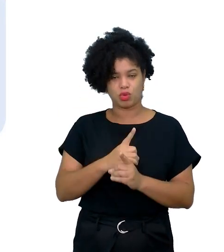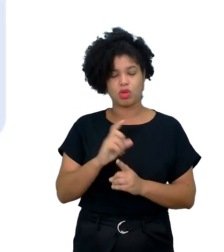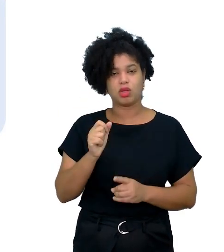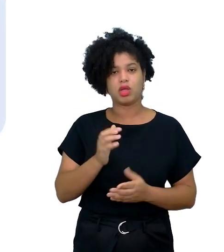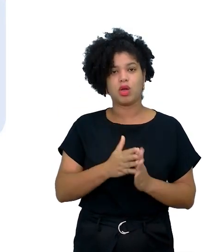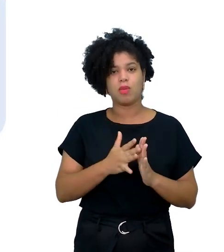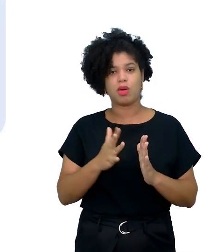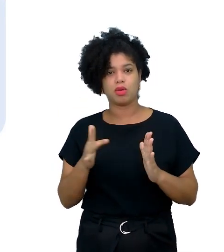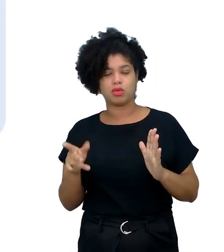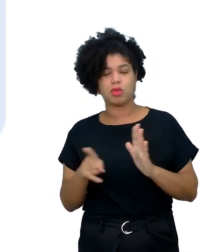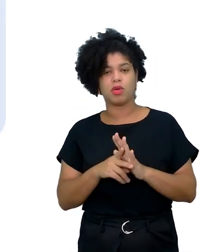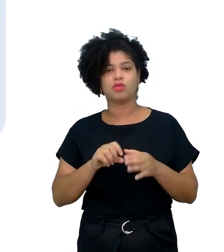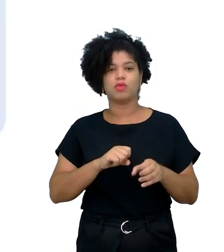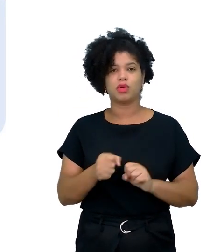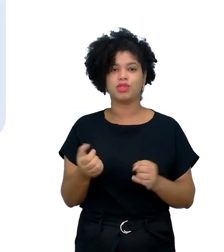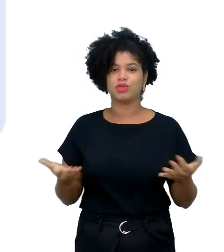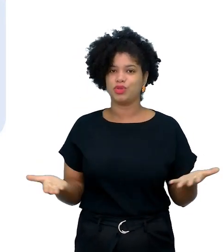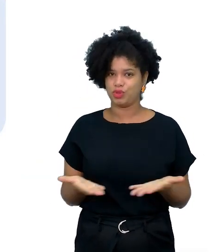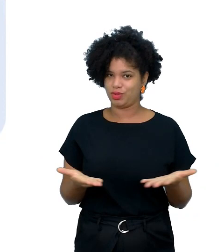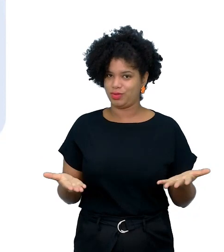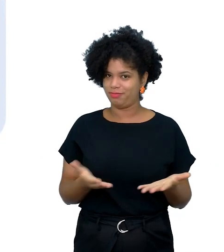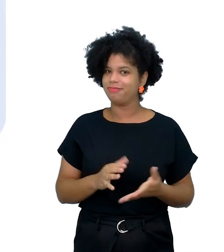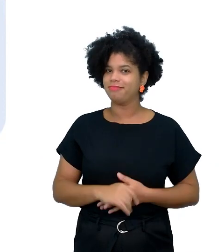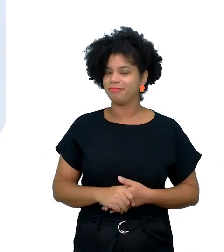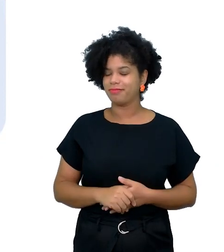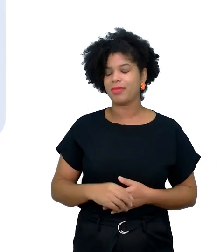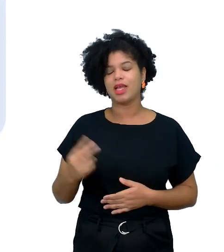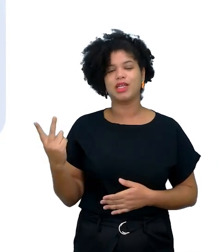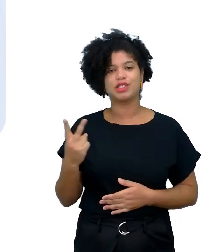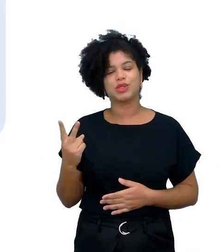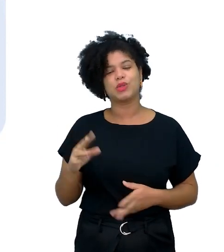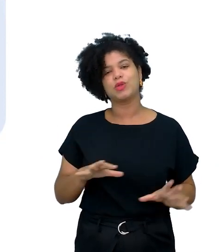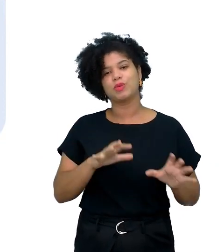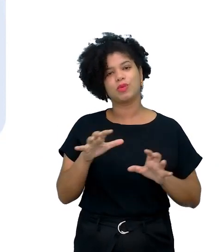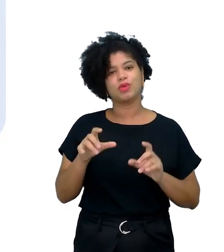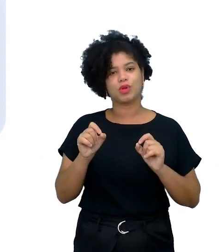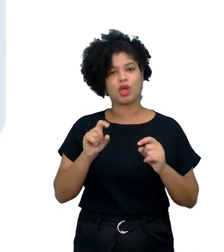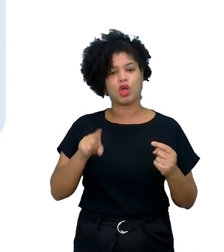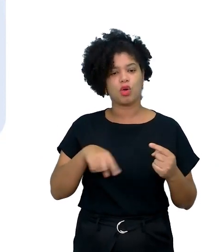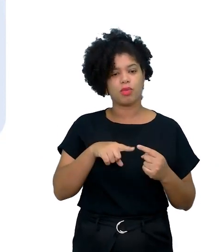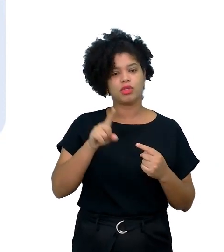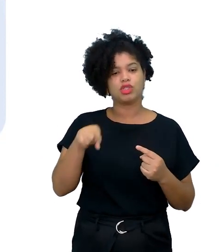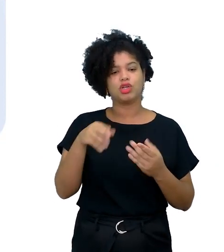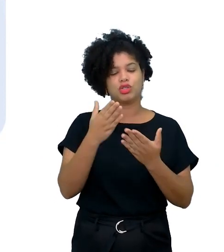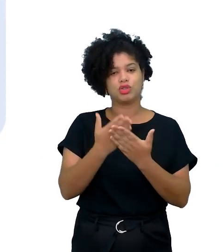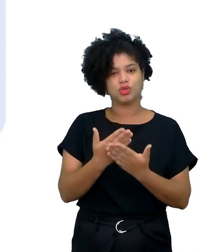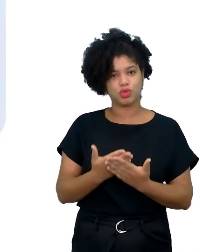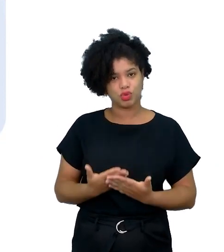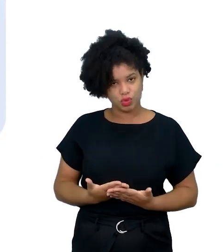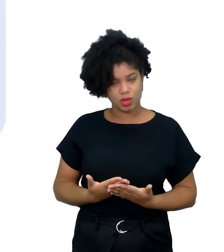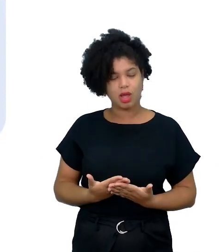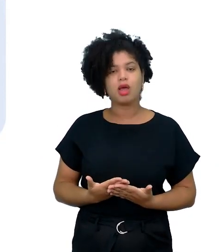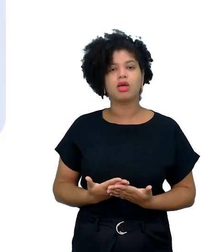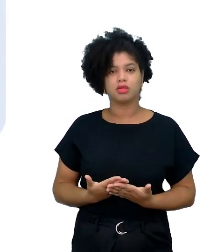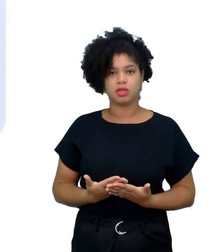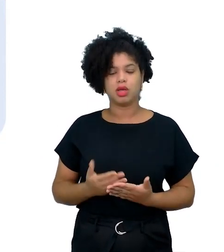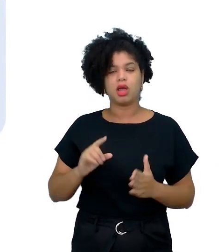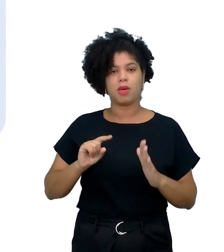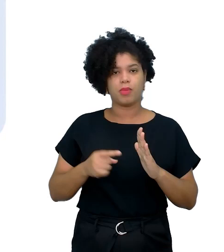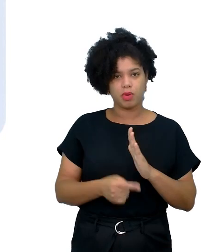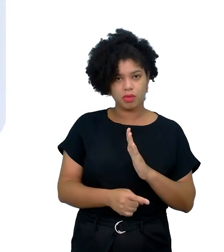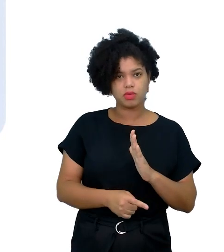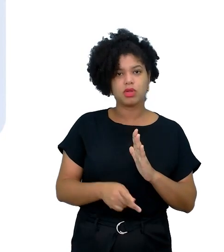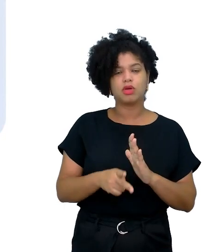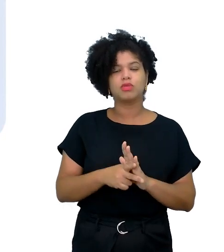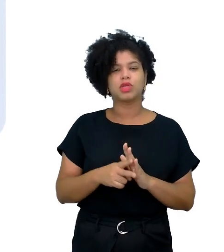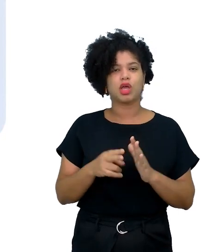prosseguimento com a formação de hoje. E no segundo momento, o objetivo é estudar um pouquinho mais, né, aprofundando